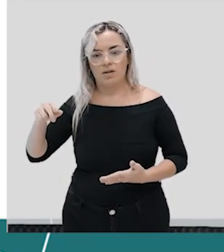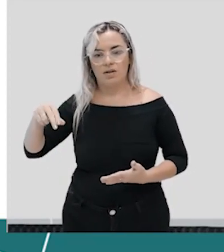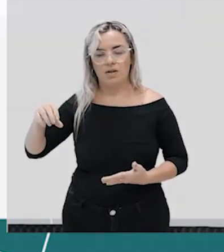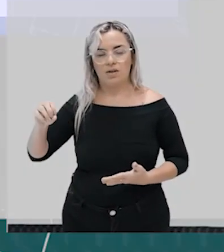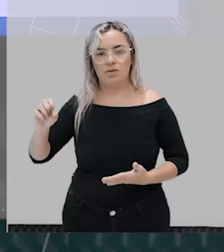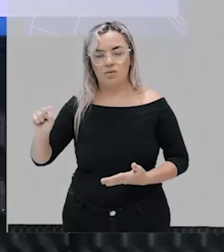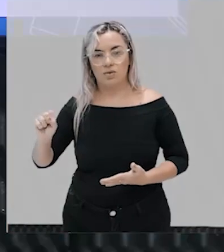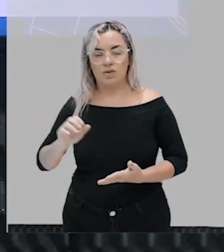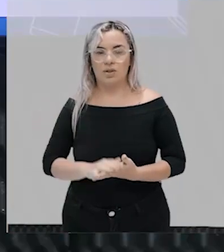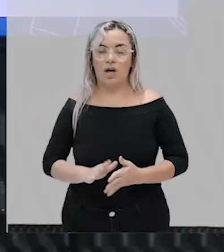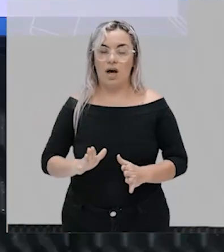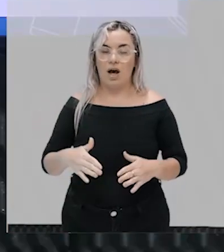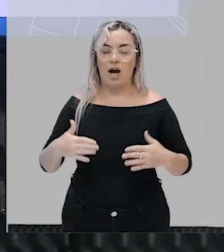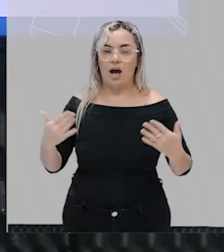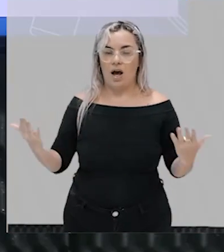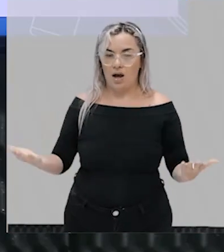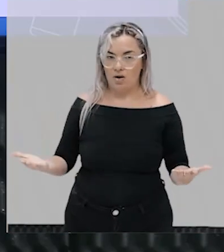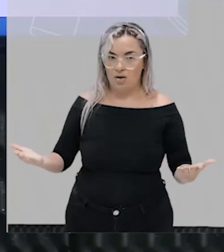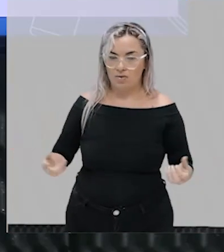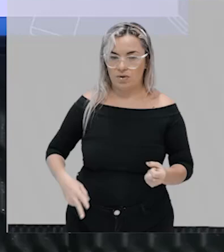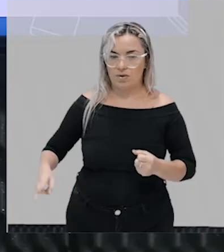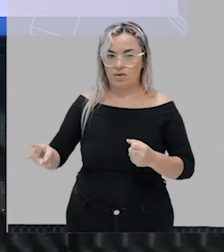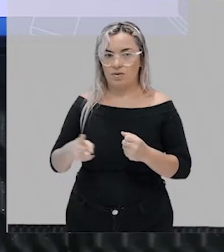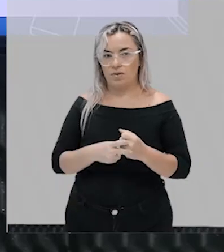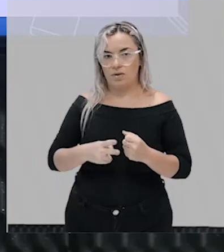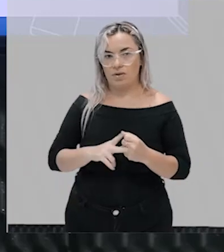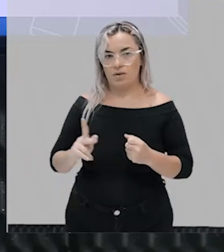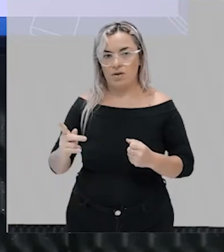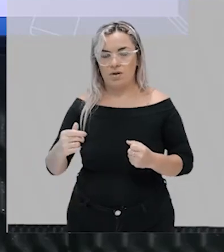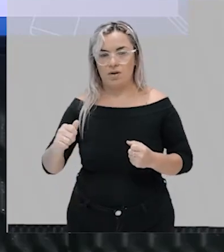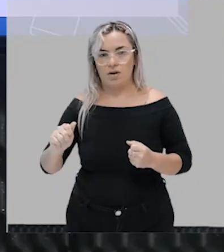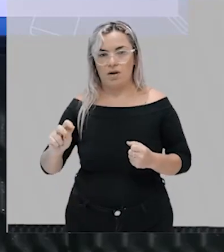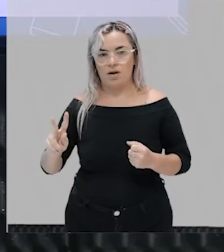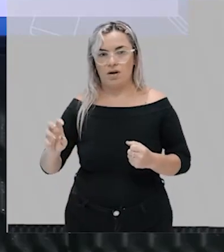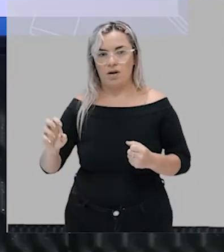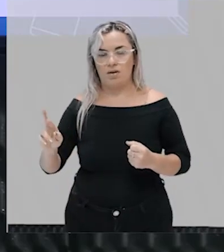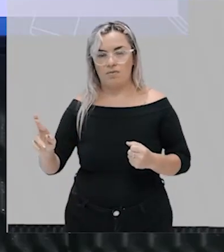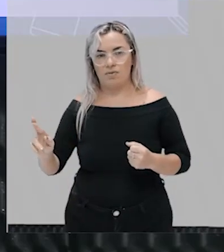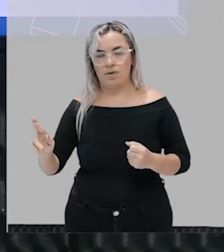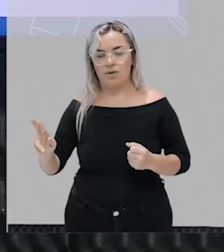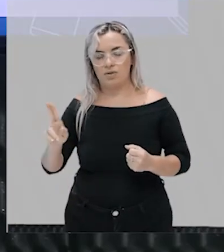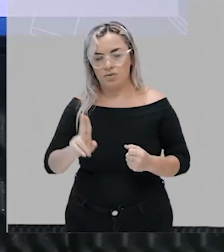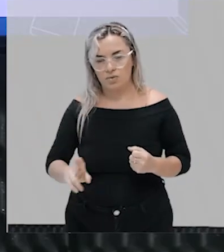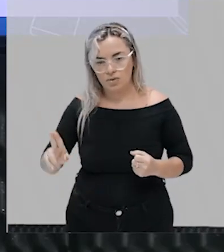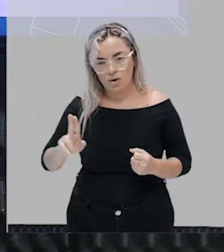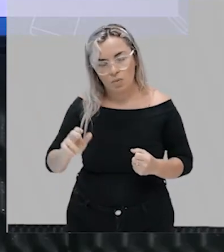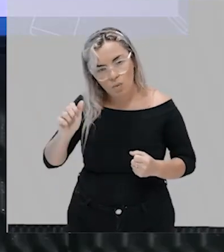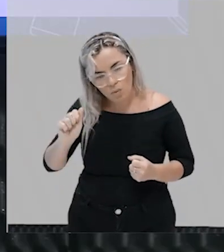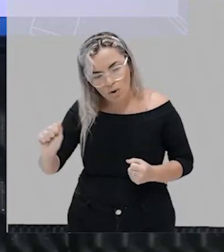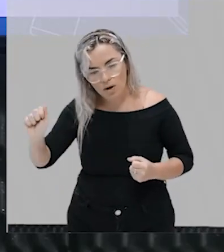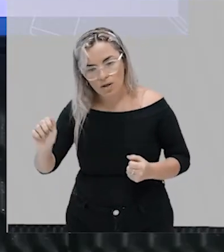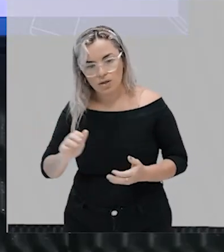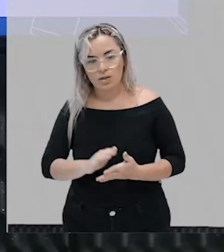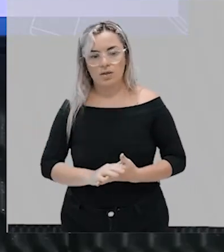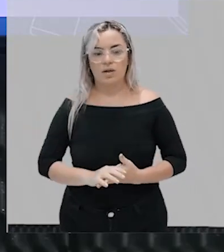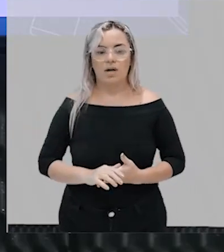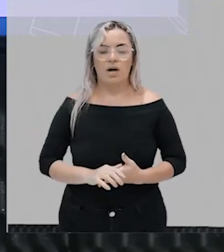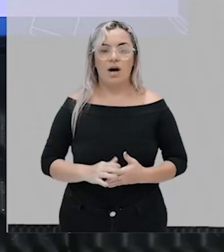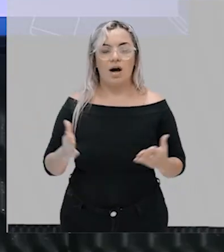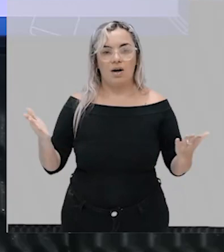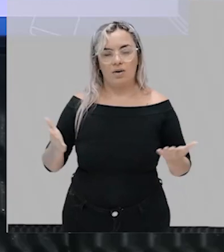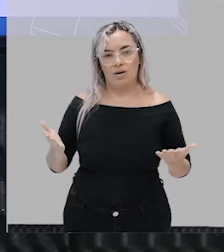ficar a. Mas é o verbo existir, só que ele vai concordar com relação profunda. Então,